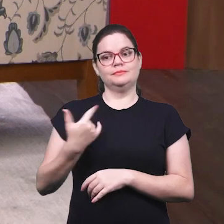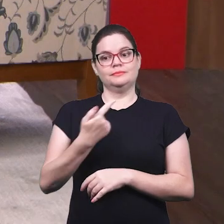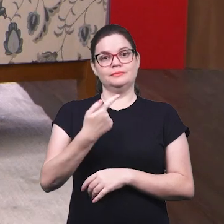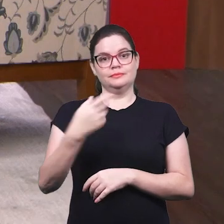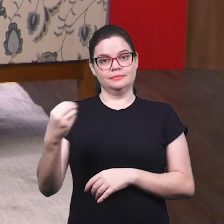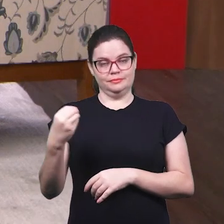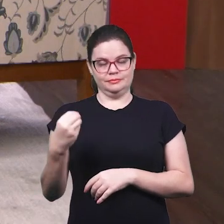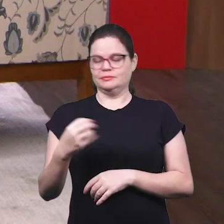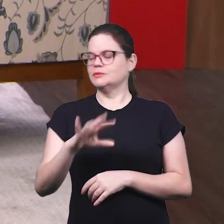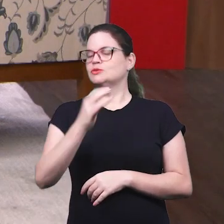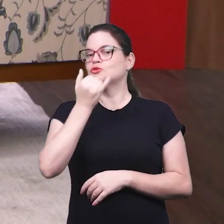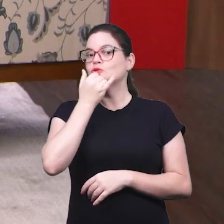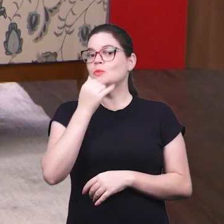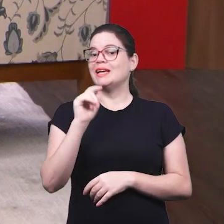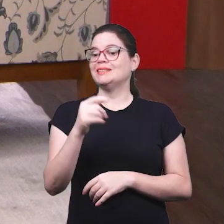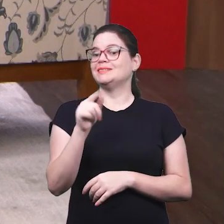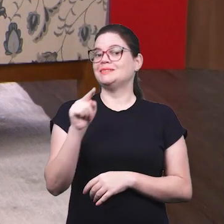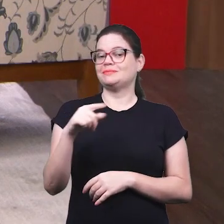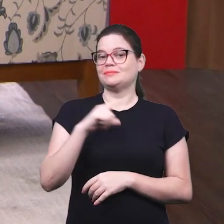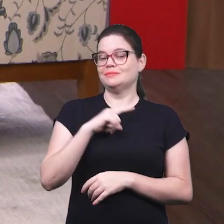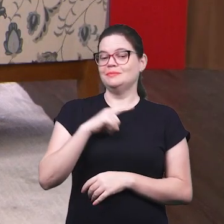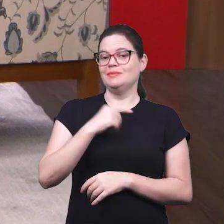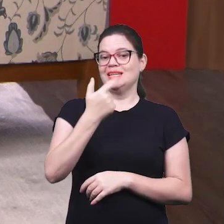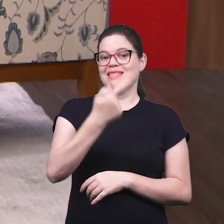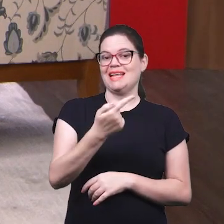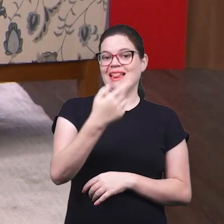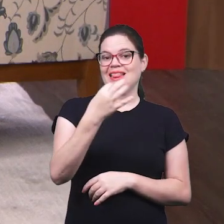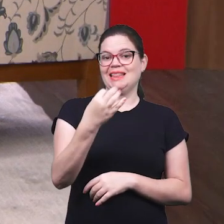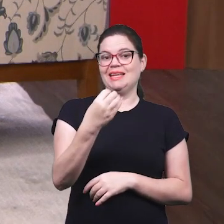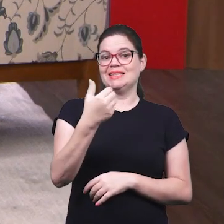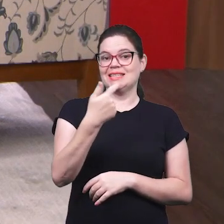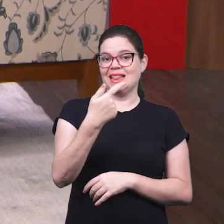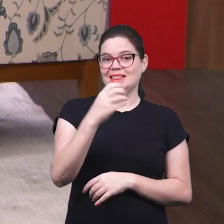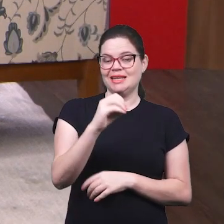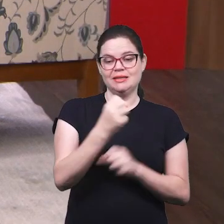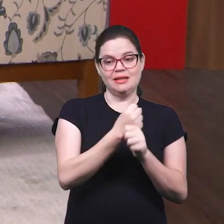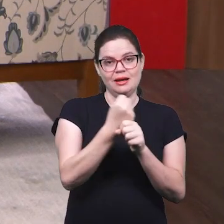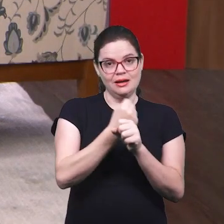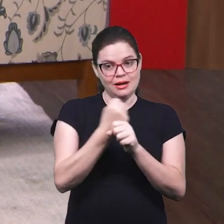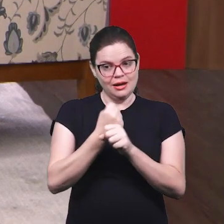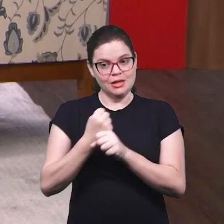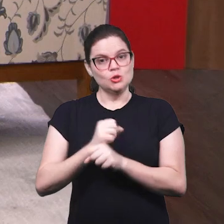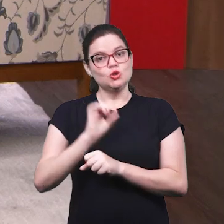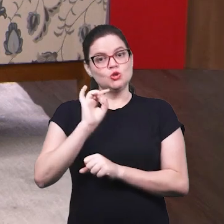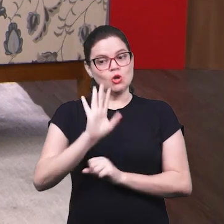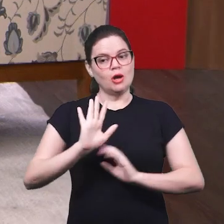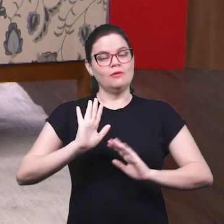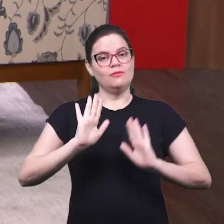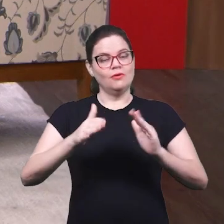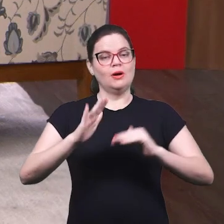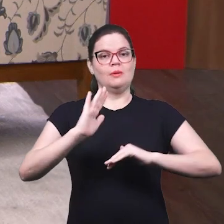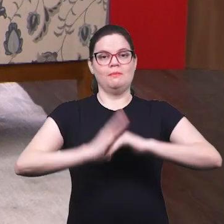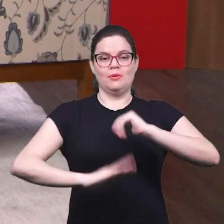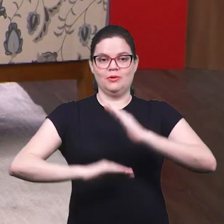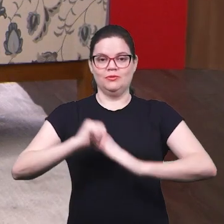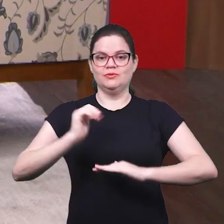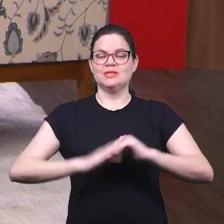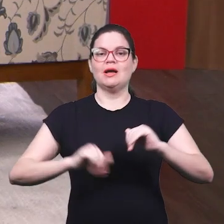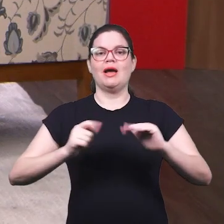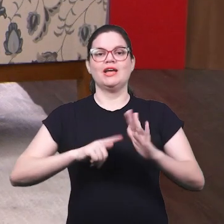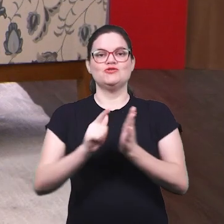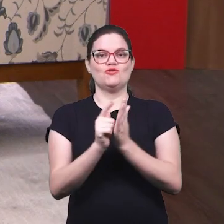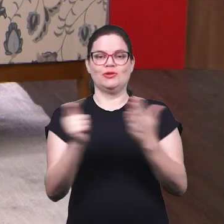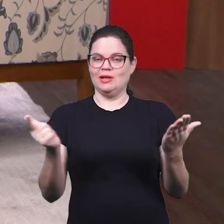de jornalismo. Jornalismo, graças a Deus, né? Porque precisa ter muita saúde para trabalhar 70 anos